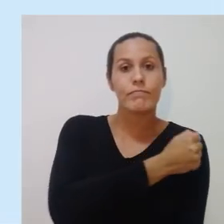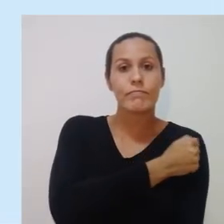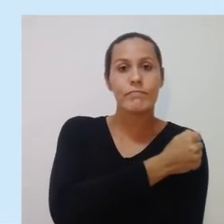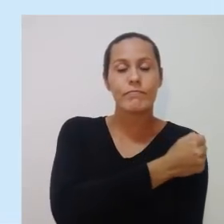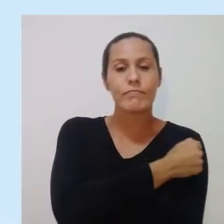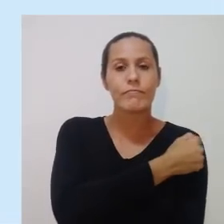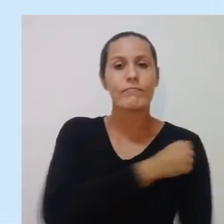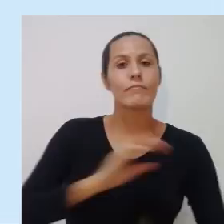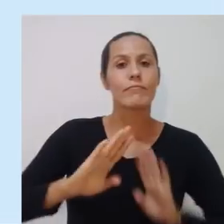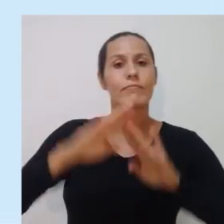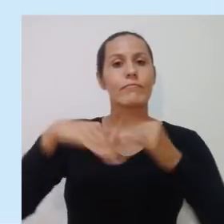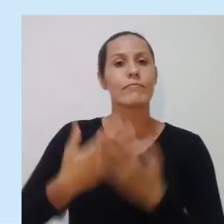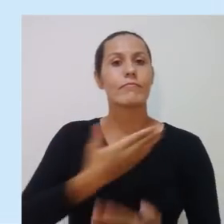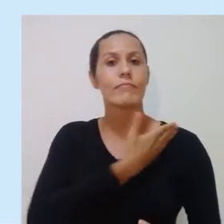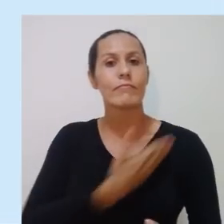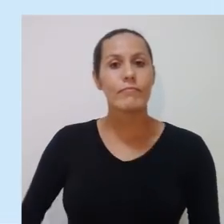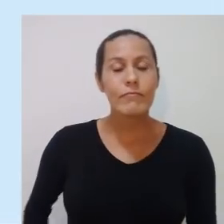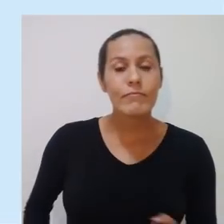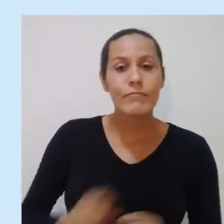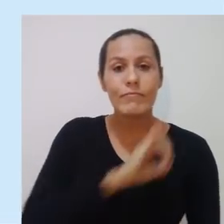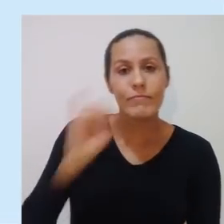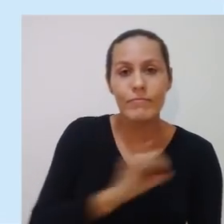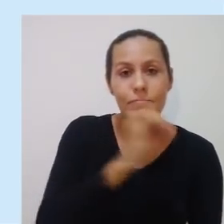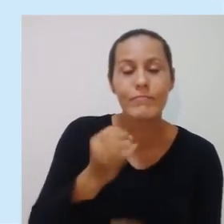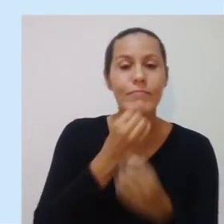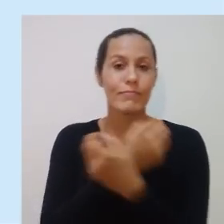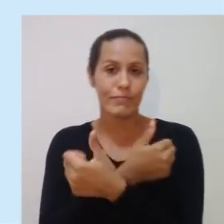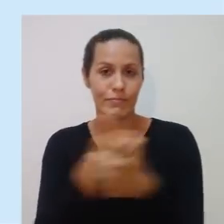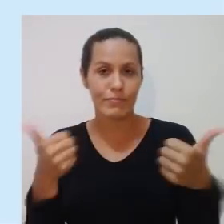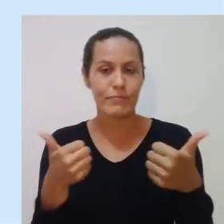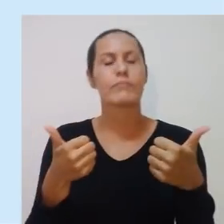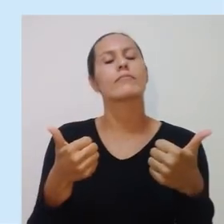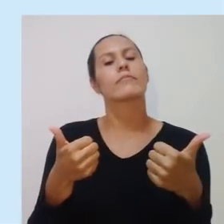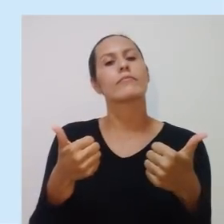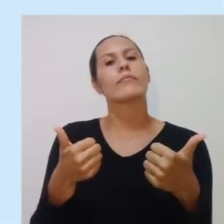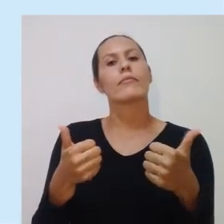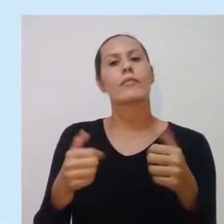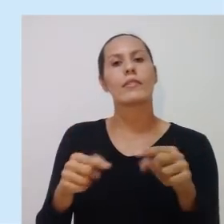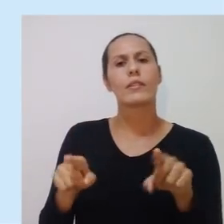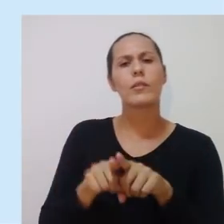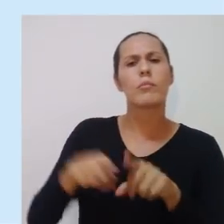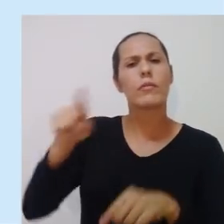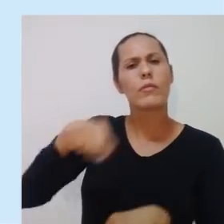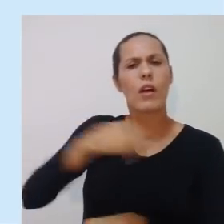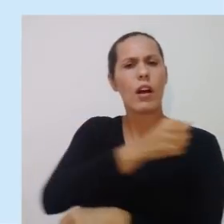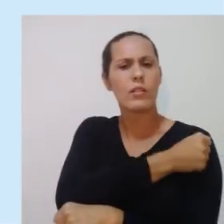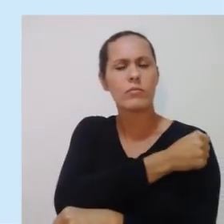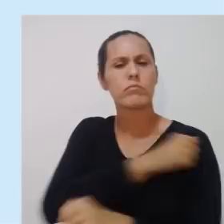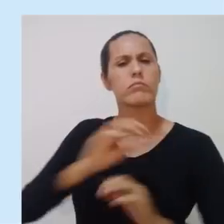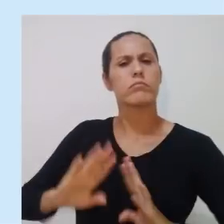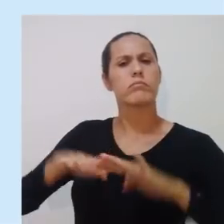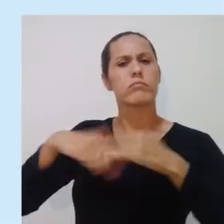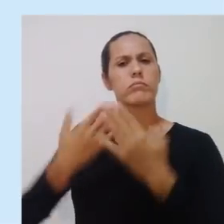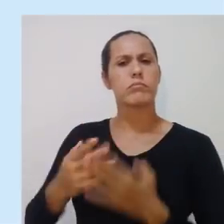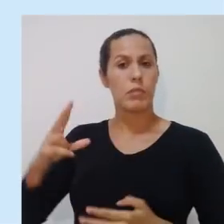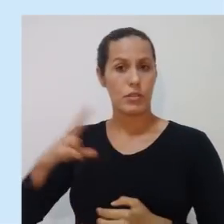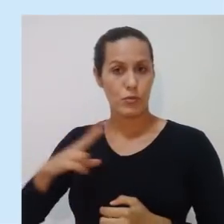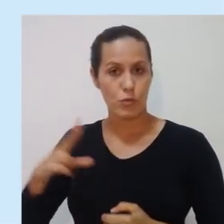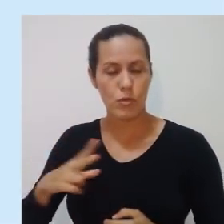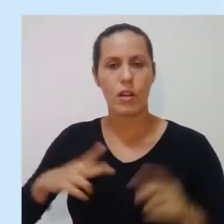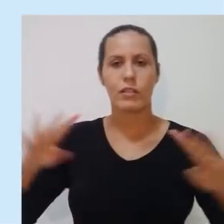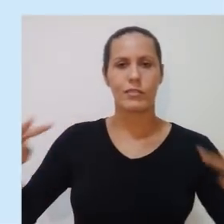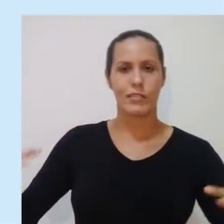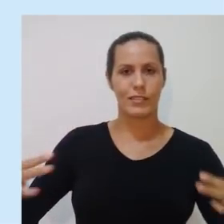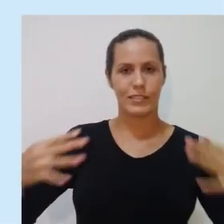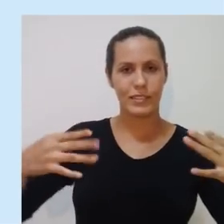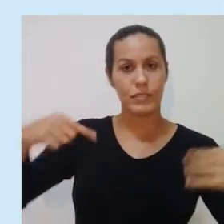Olá, estudante da Rede Estadual de Ensino, tudo bem com você? Quero mandar também um alô para você da rede particular